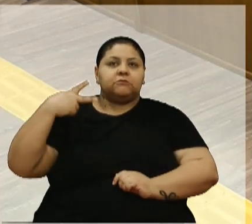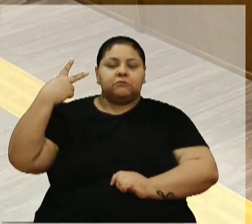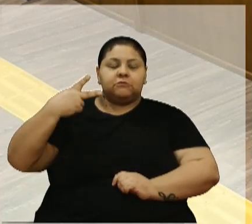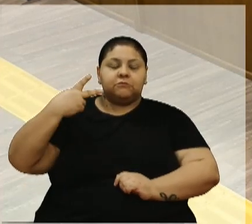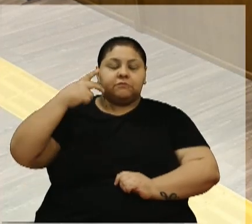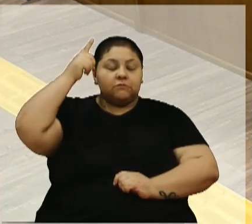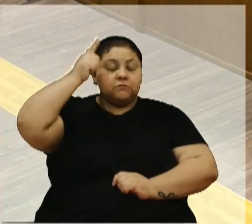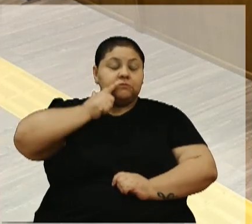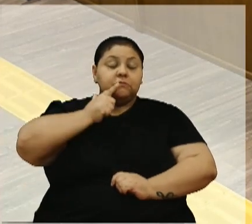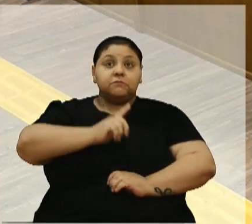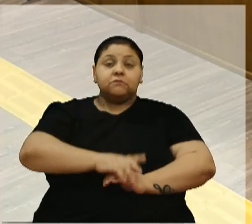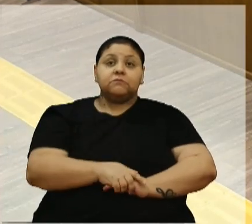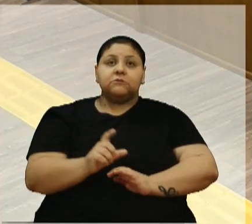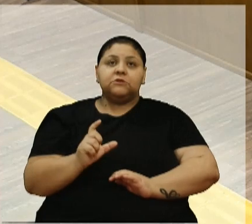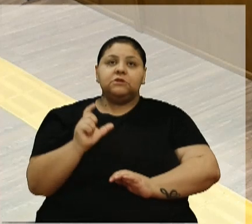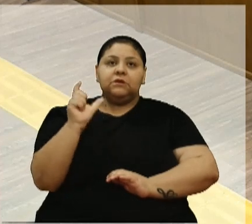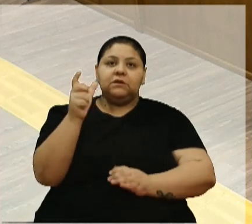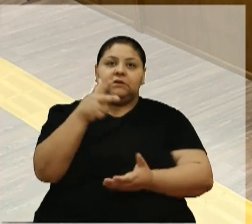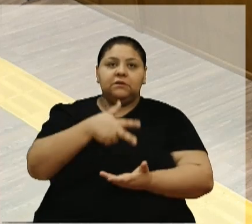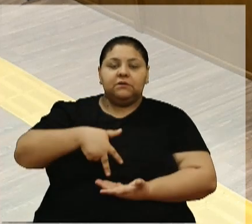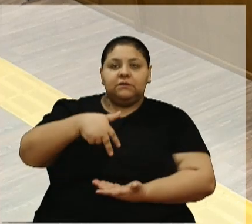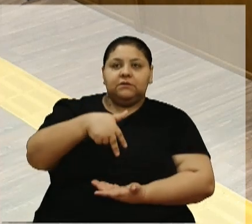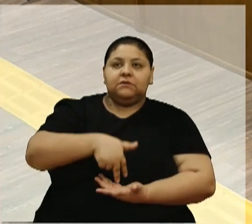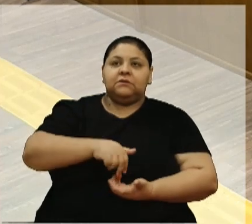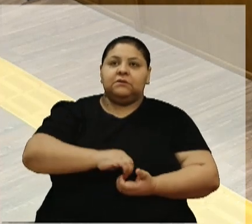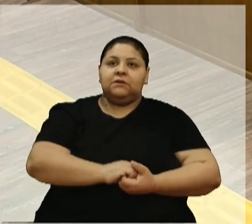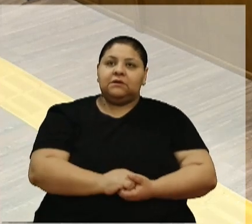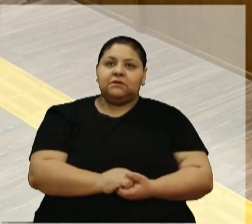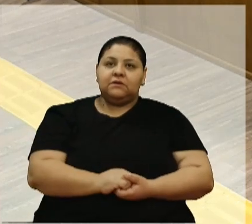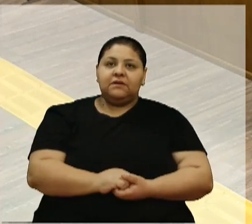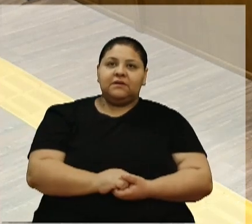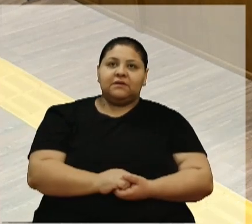Carenhato. Fala na tribuna.